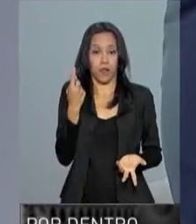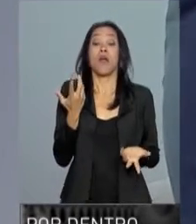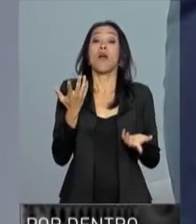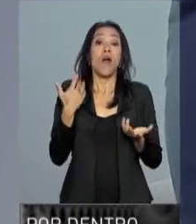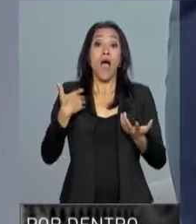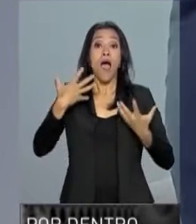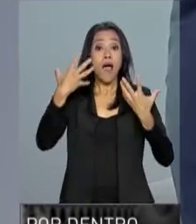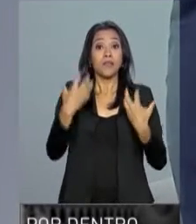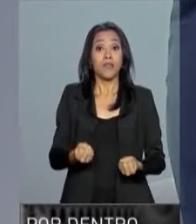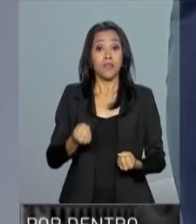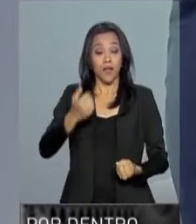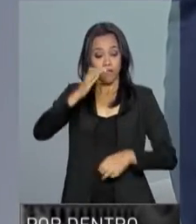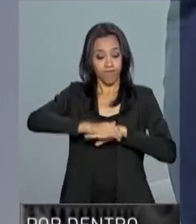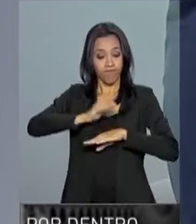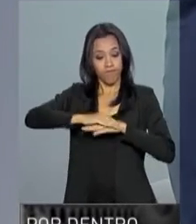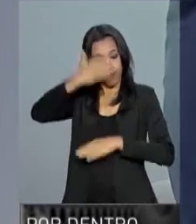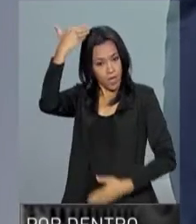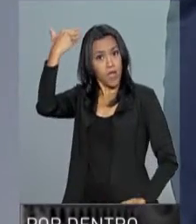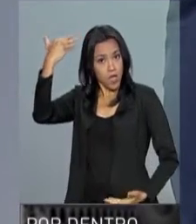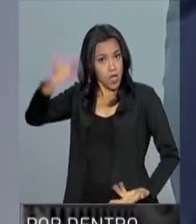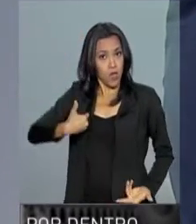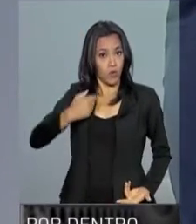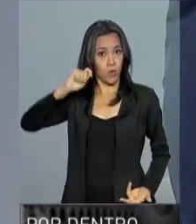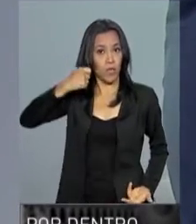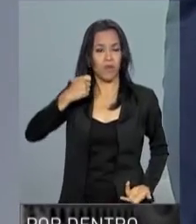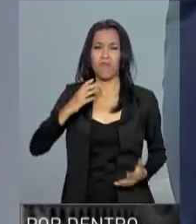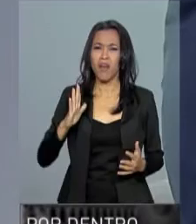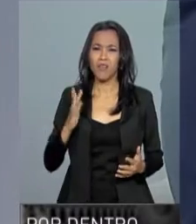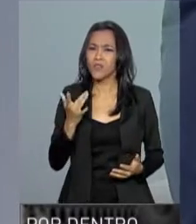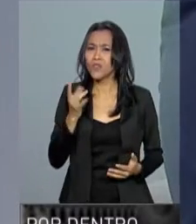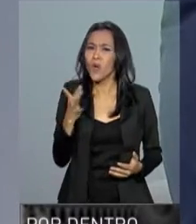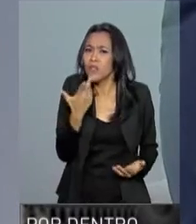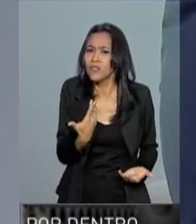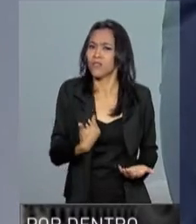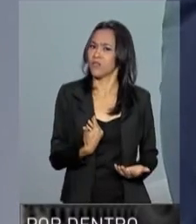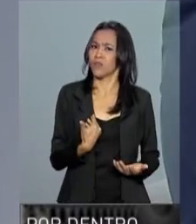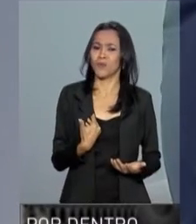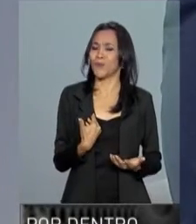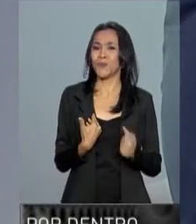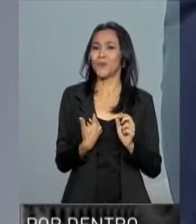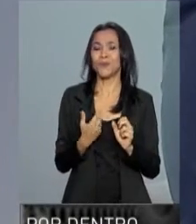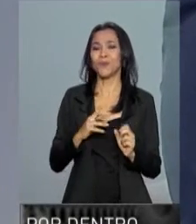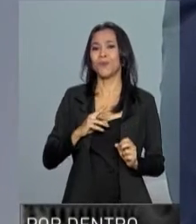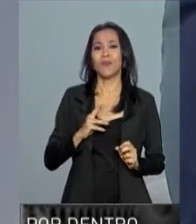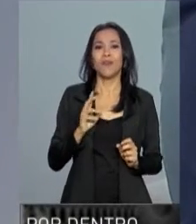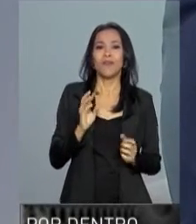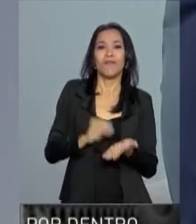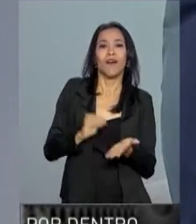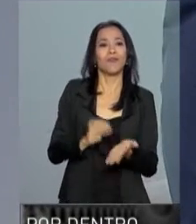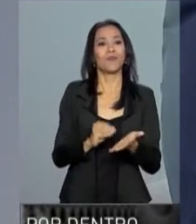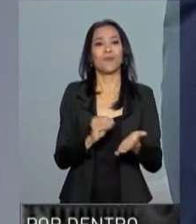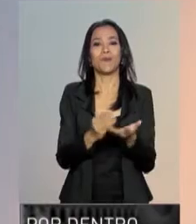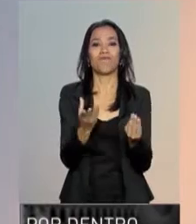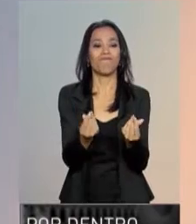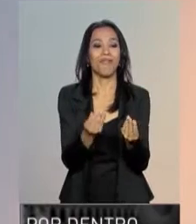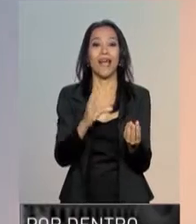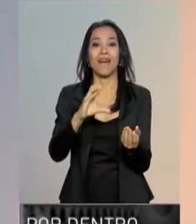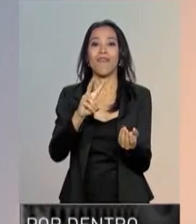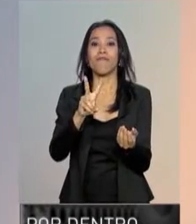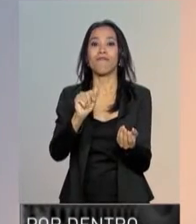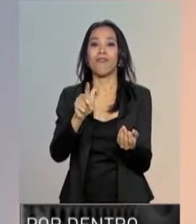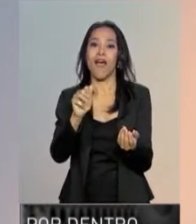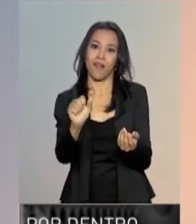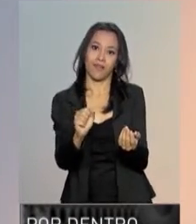declaração só que a autodeclaração por si só ela não se fez suficiente no acesso à reserva de vagas